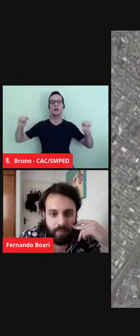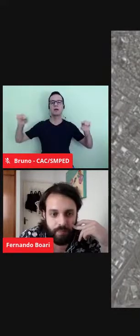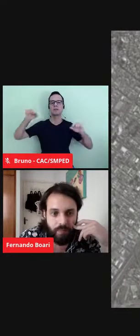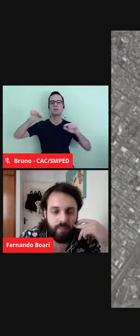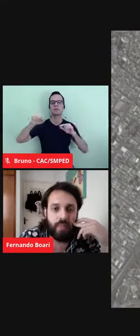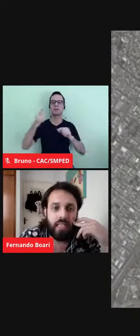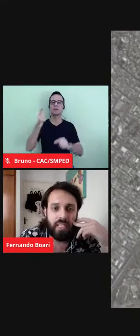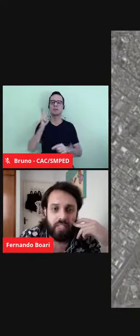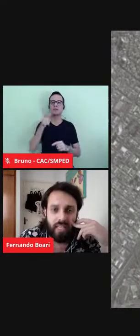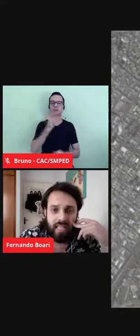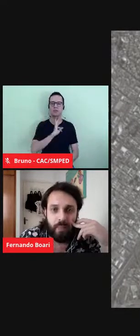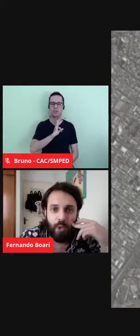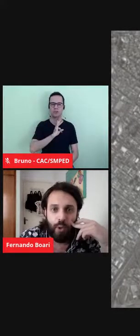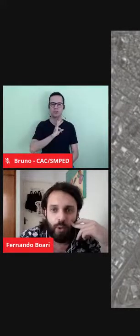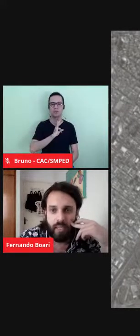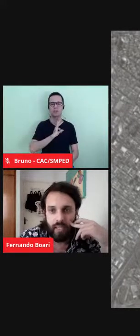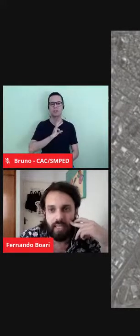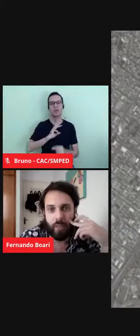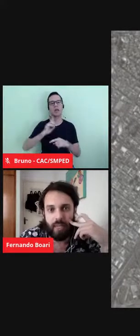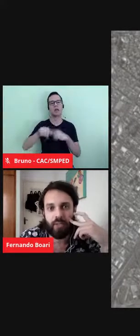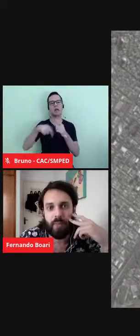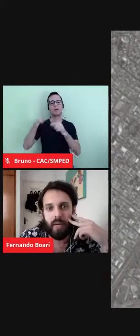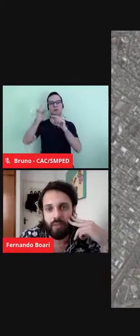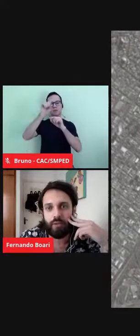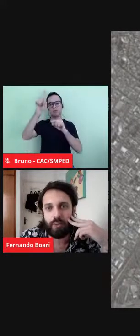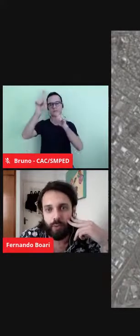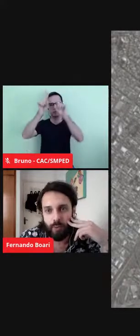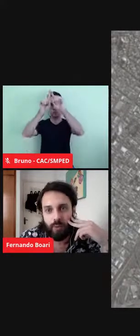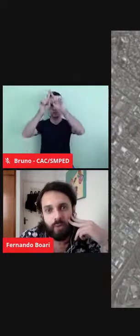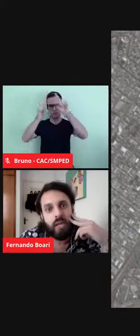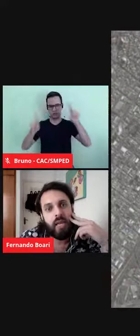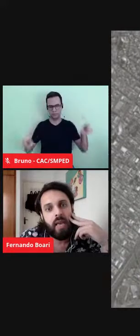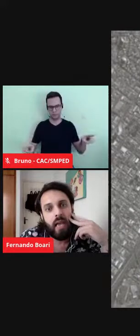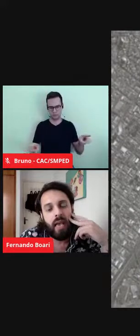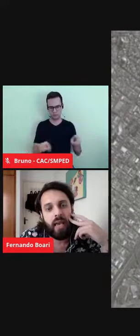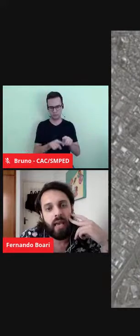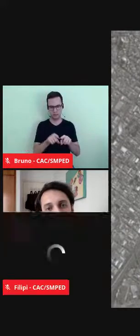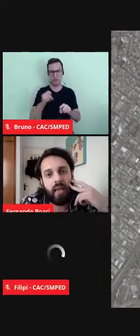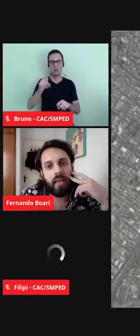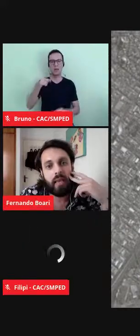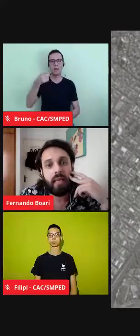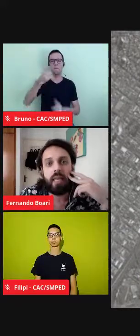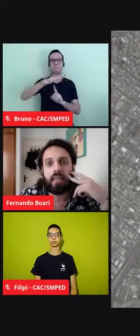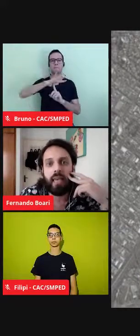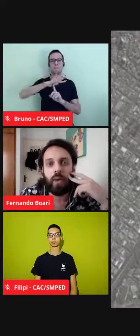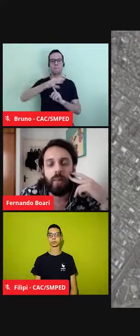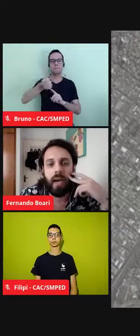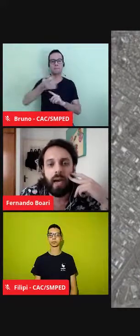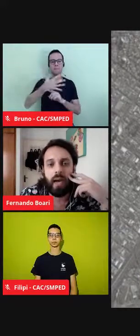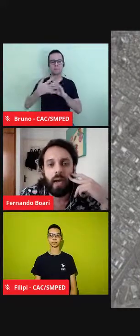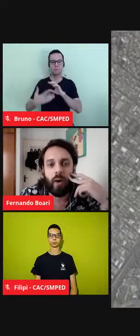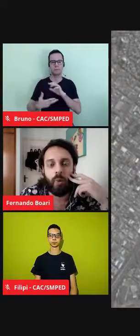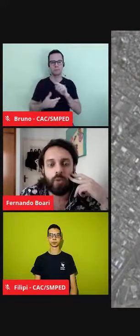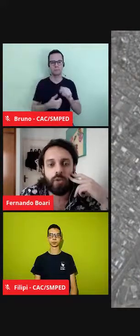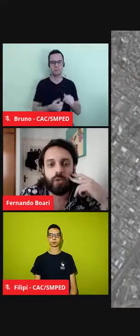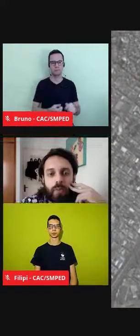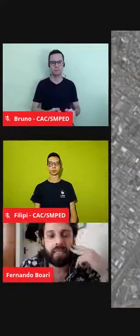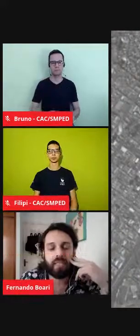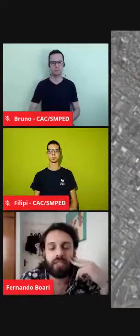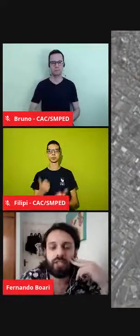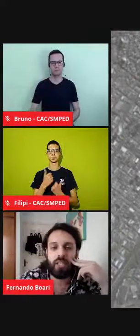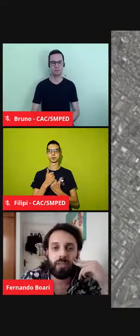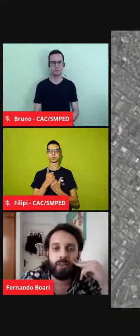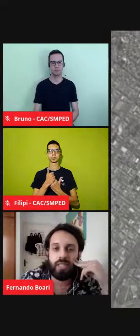Tietê, e a gente tem esse miolo aqui, que é chamado de Parque Novo Mundo, que tem um